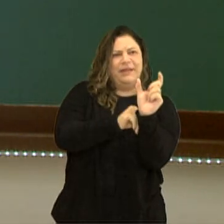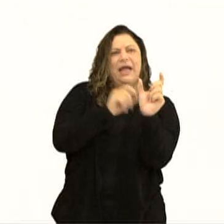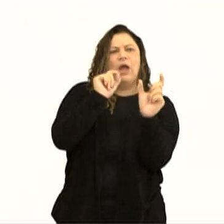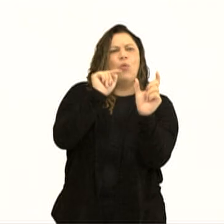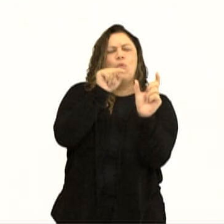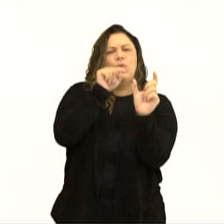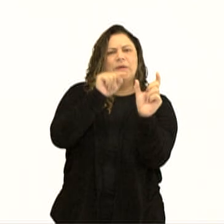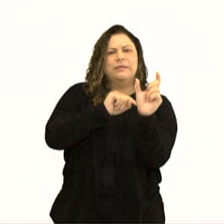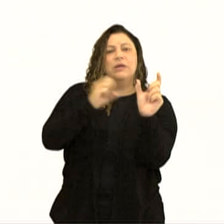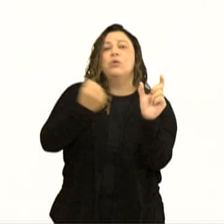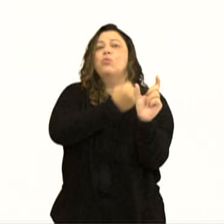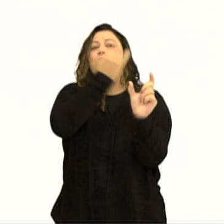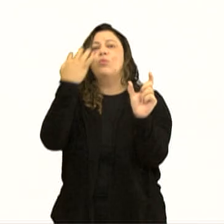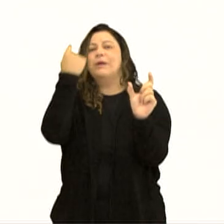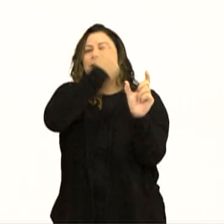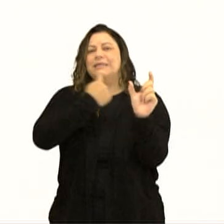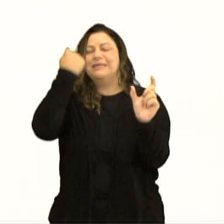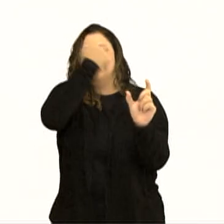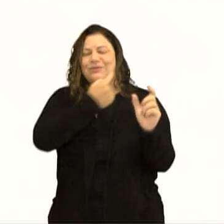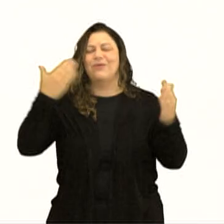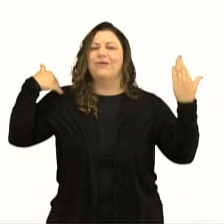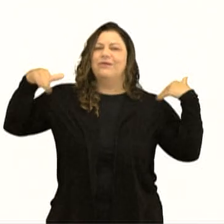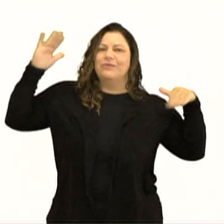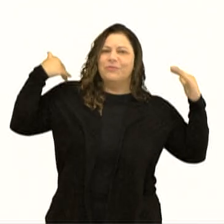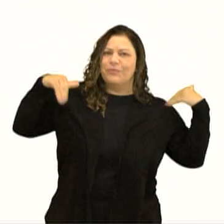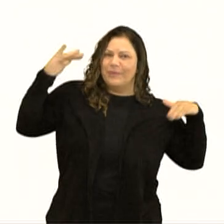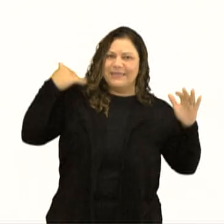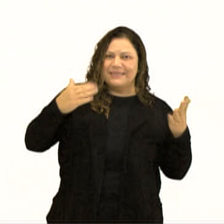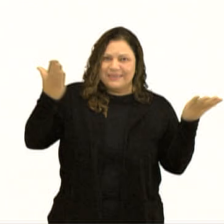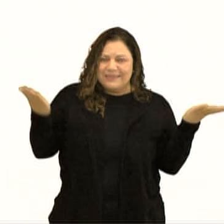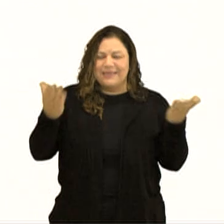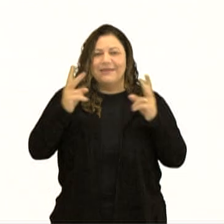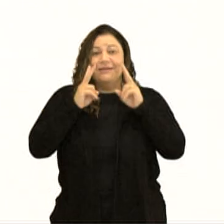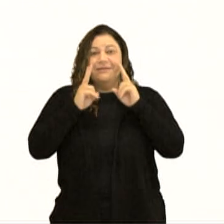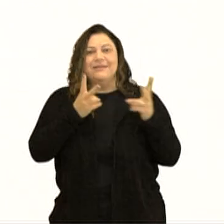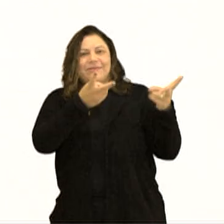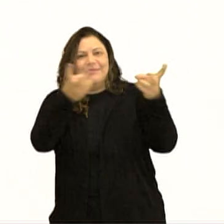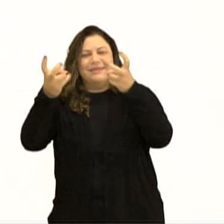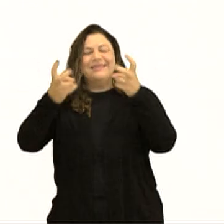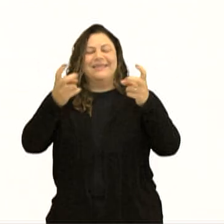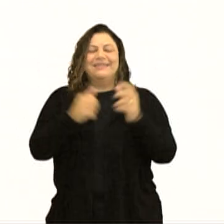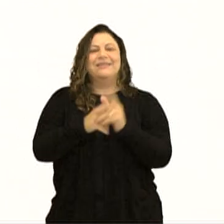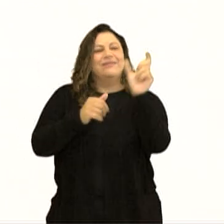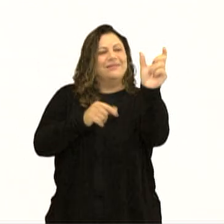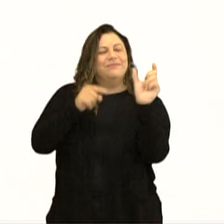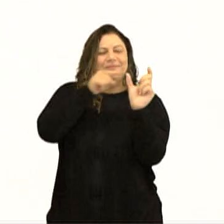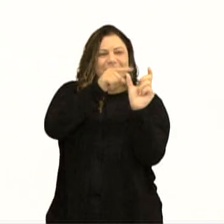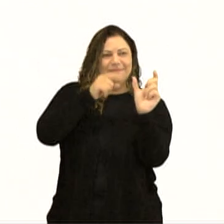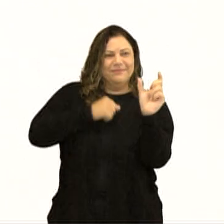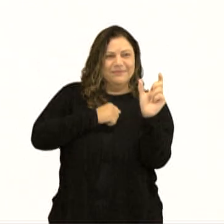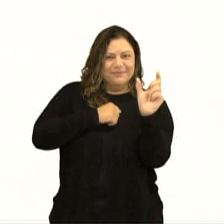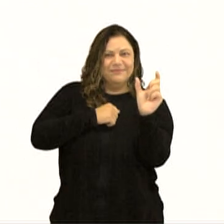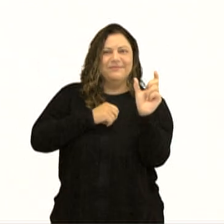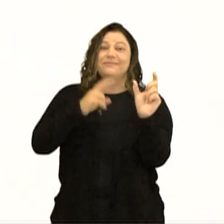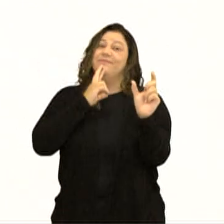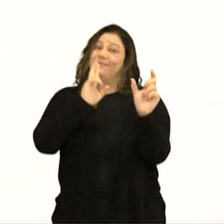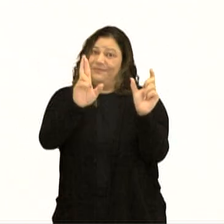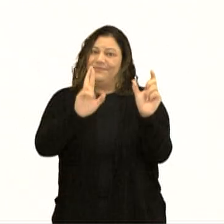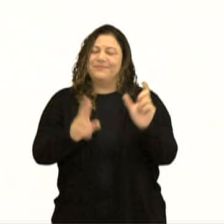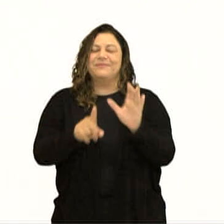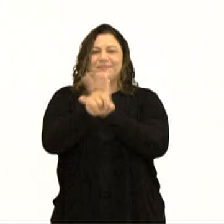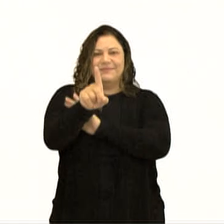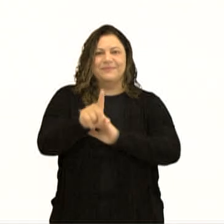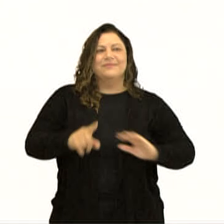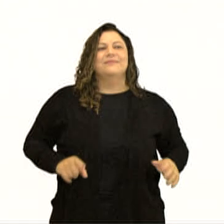o número de horas do passeio, certo? Atenção nessas palavrinhas-chave, as keywords, elas respondem a minha pergunta.